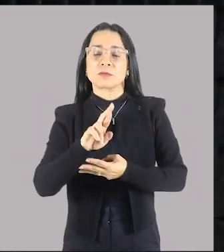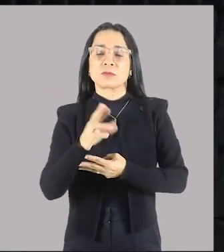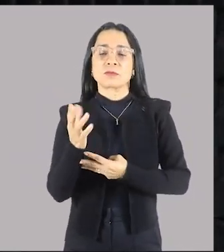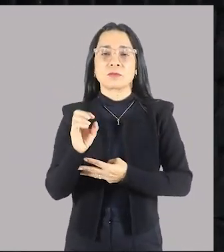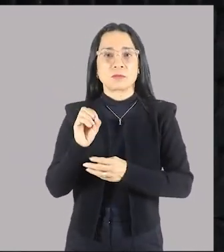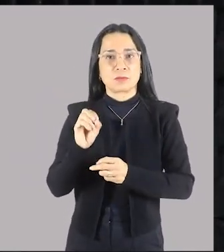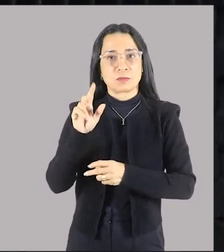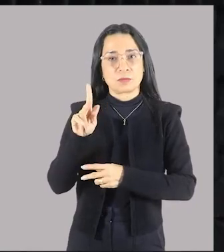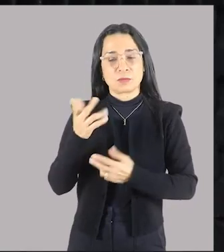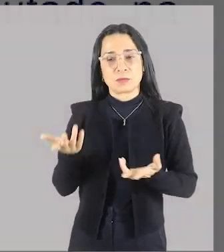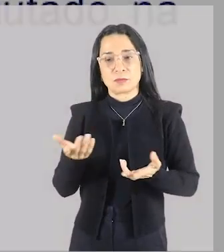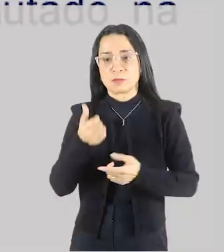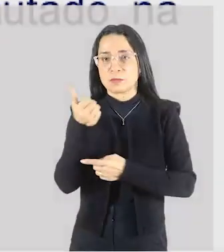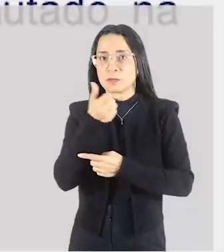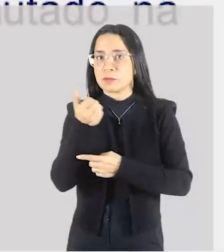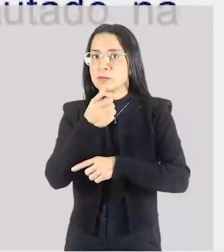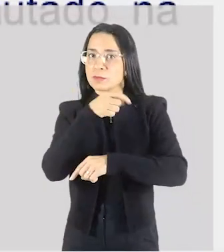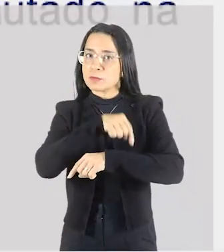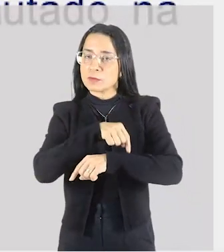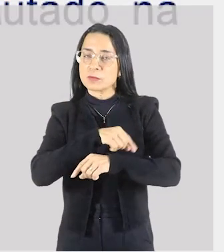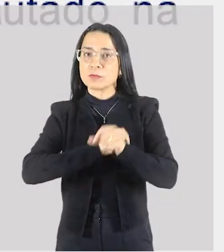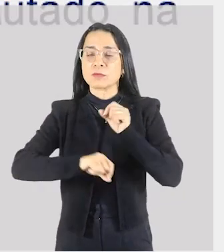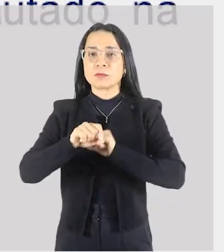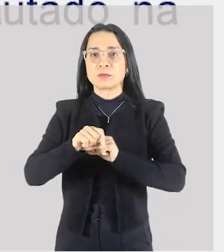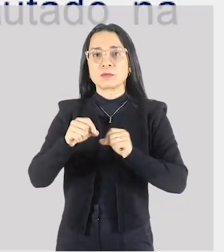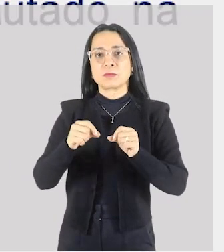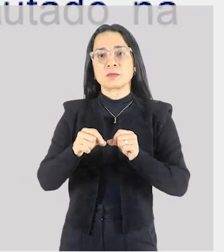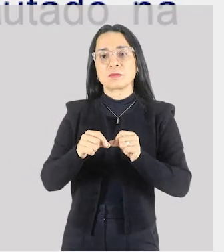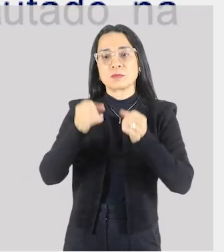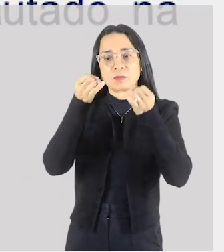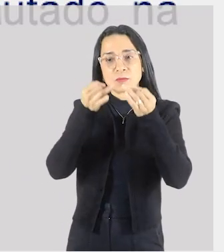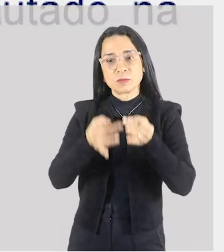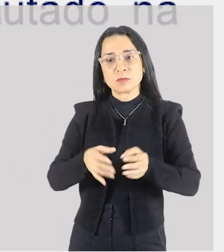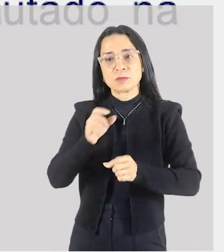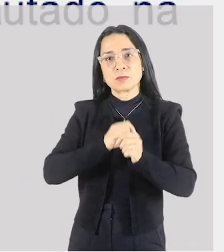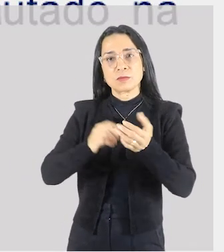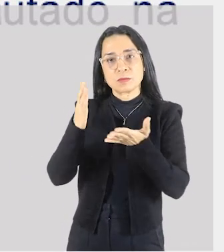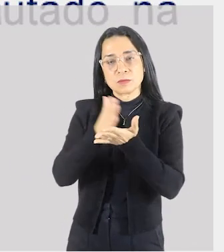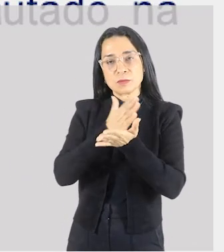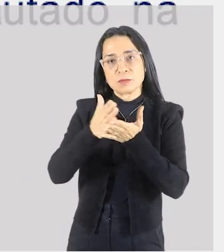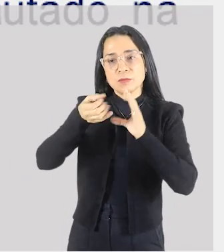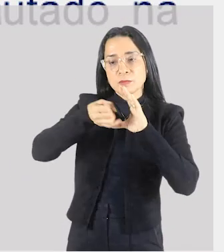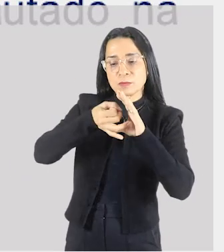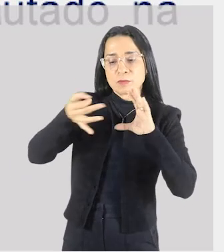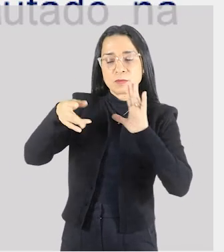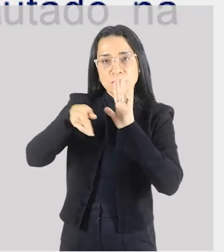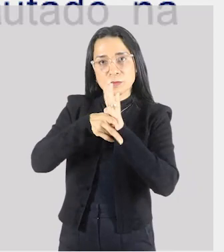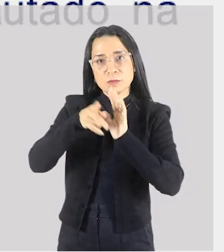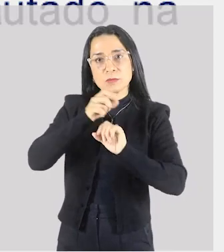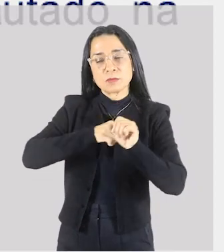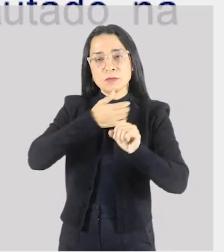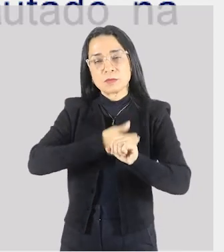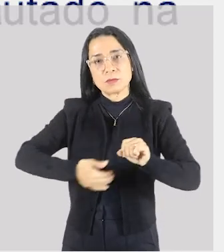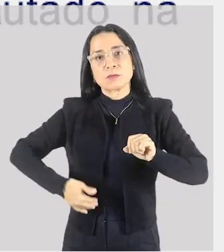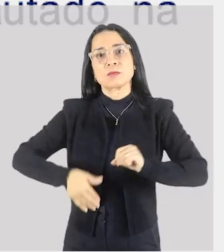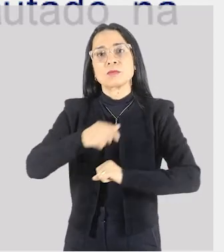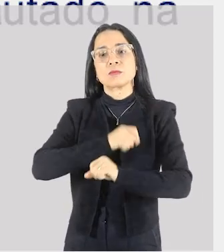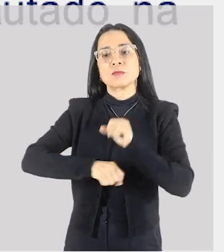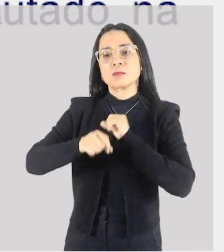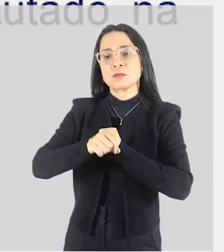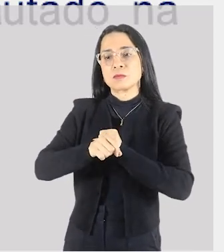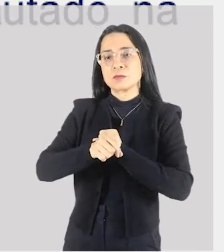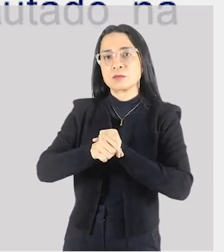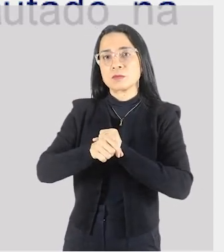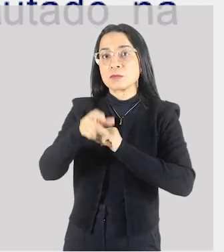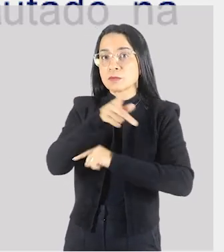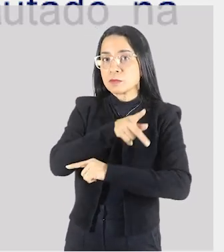Ok, pessoal? No primeiro momento, nós iremos discutir algumas características do governo da presidência